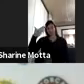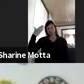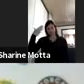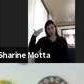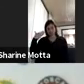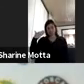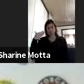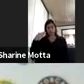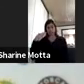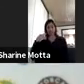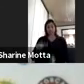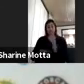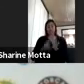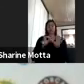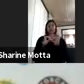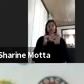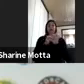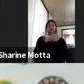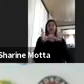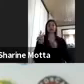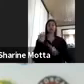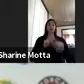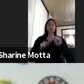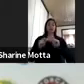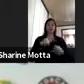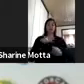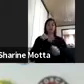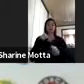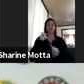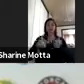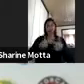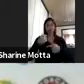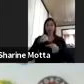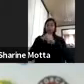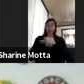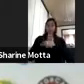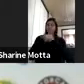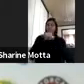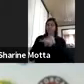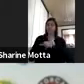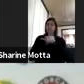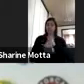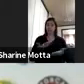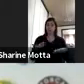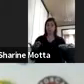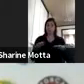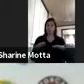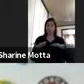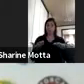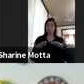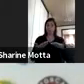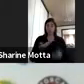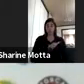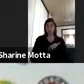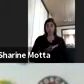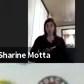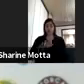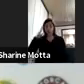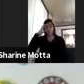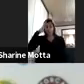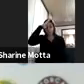muito claro no Brasil o que era trabalho escravo. O atual governo tem uma tendência